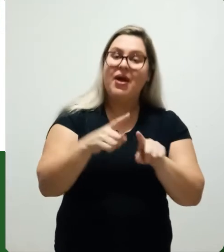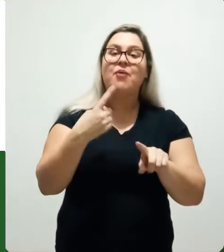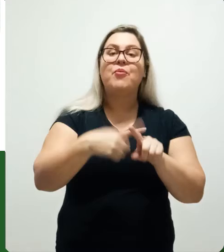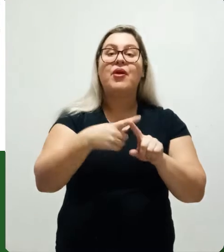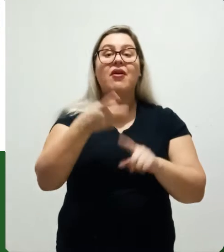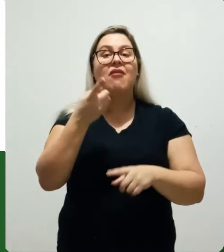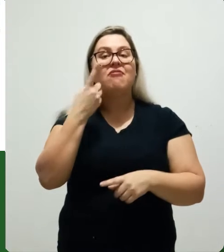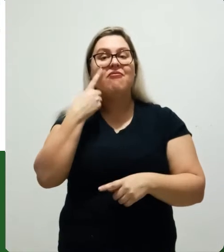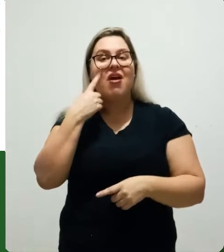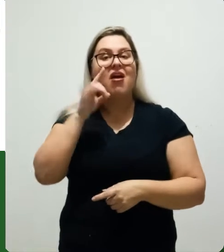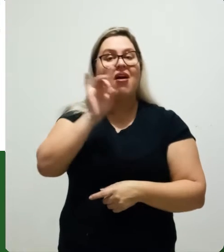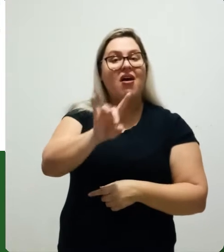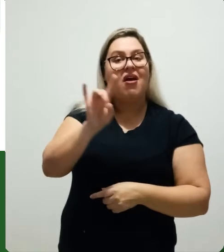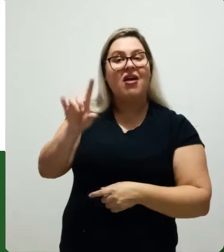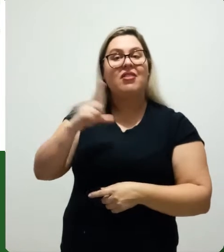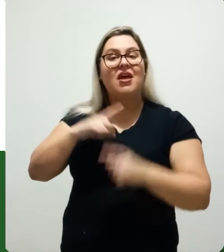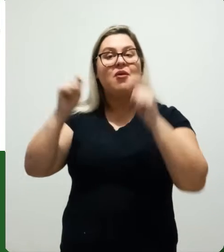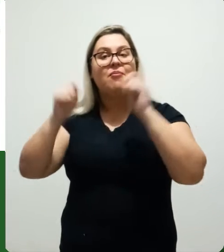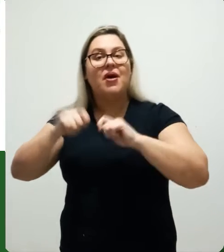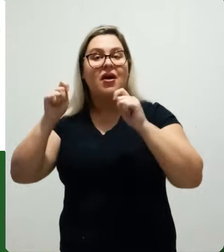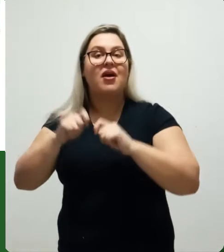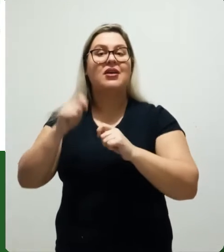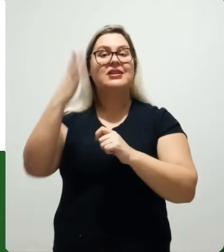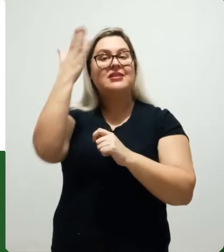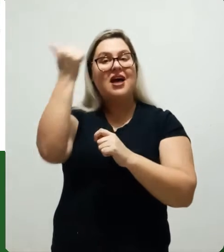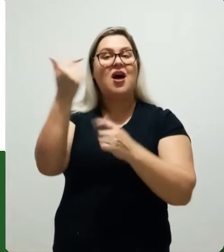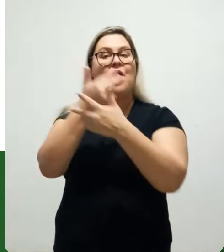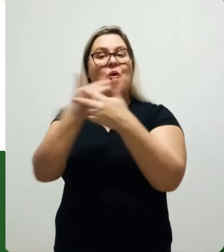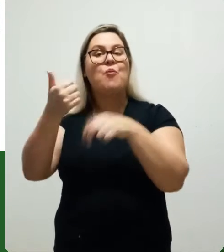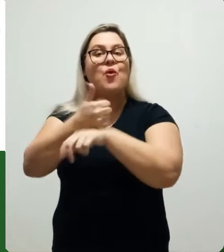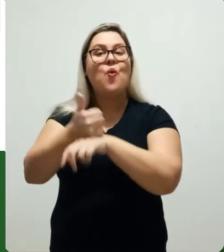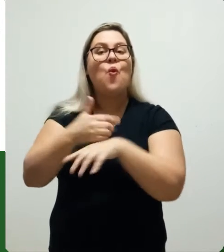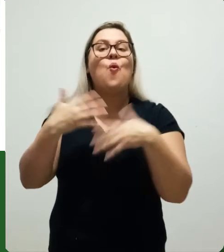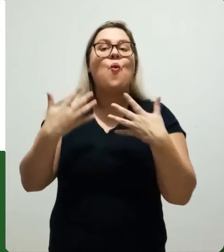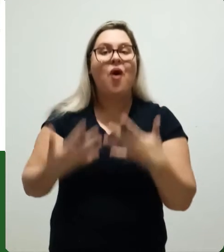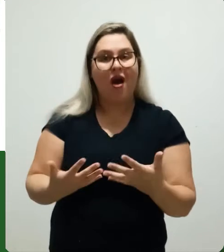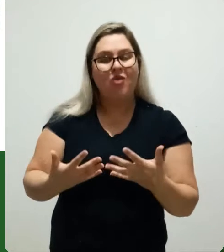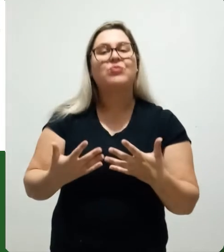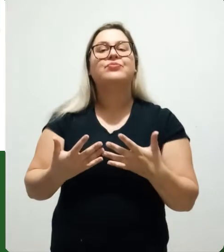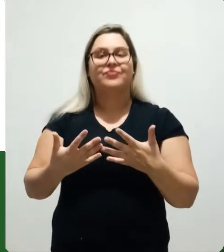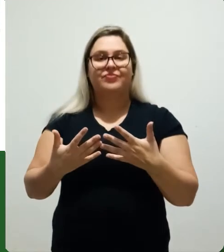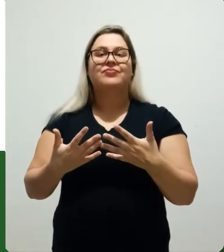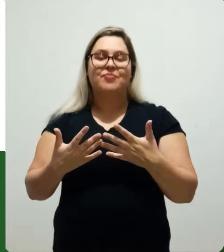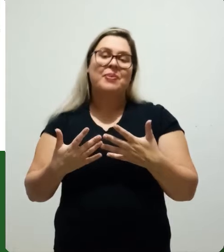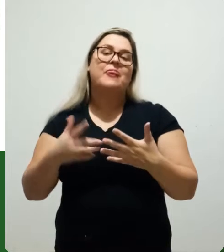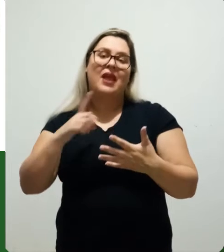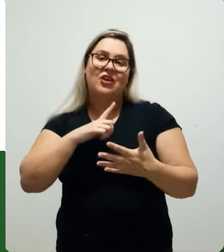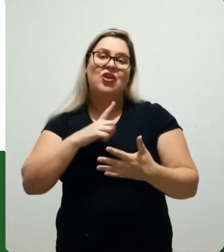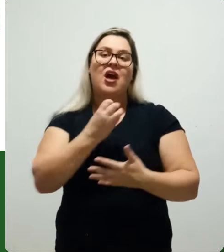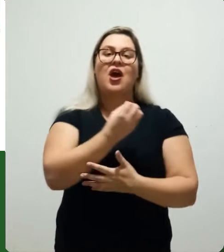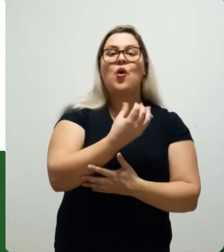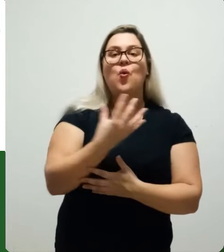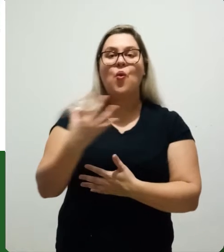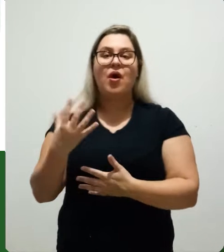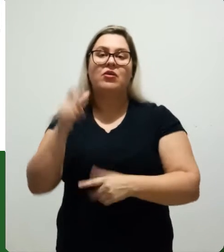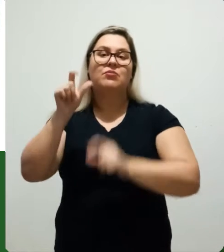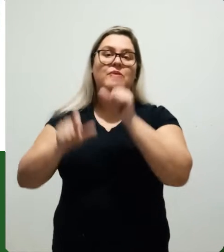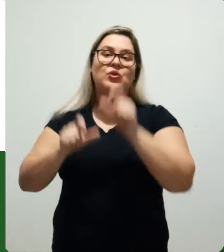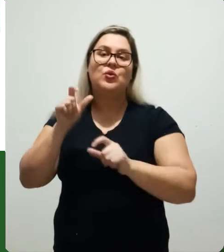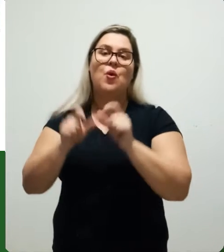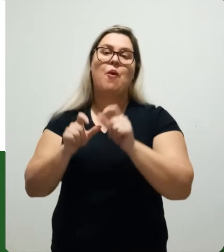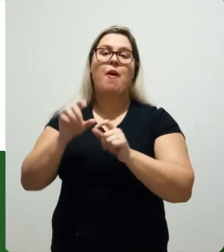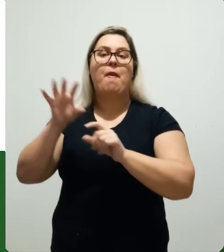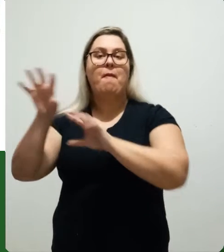pelos navios, tá? Superlotados, tá? E esse novo mercado vai mudar a escala e a quantidade de pessoas que passam a